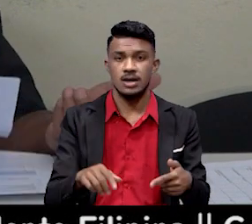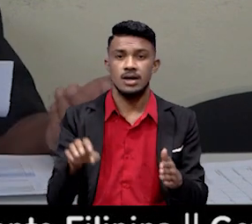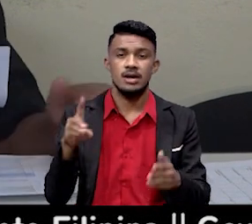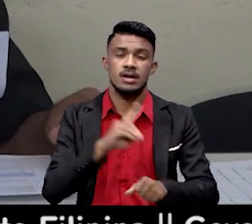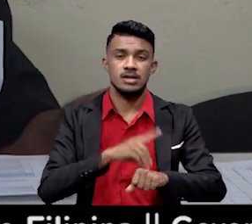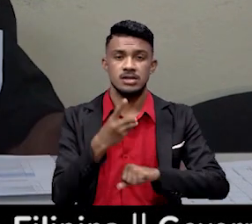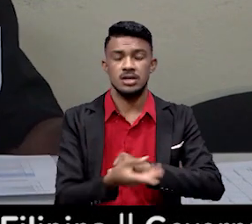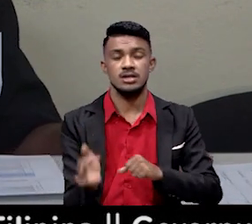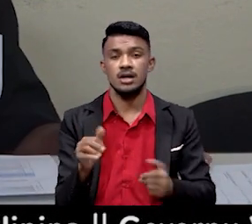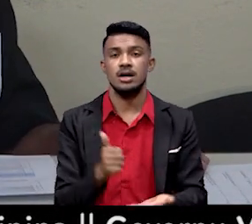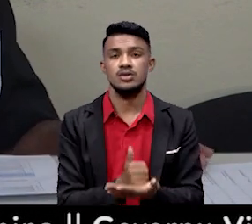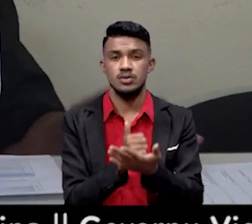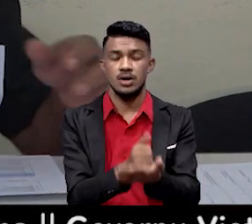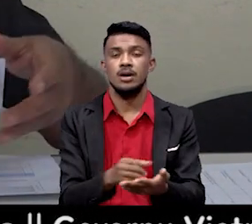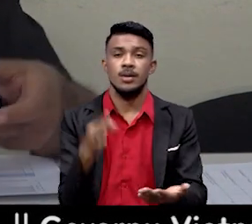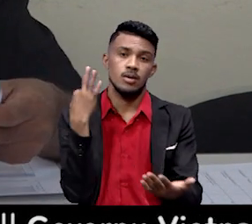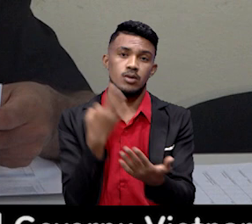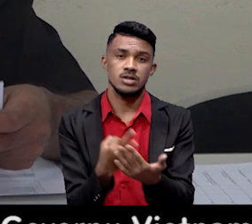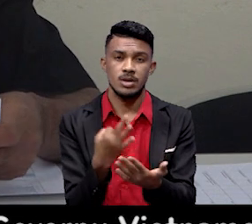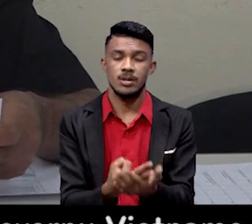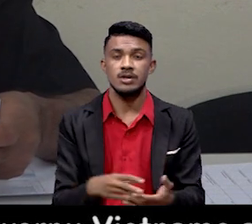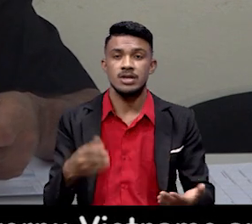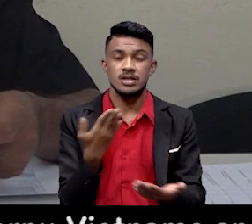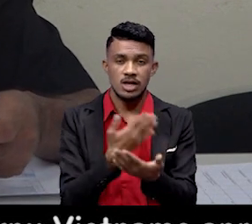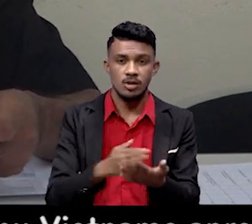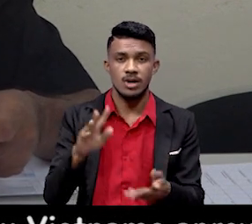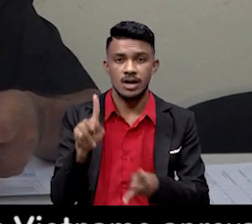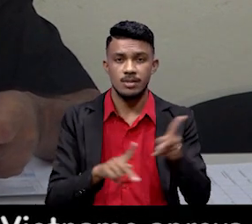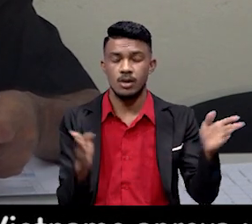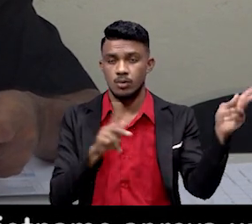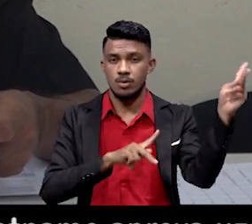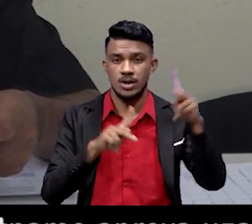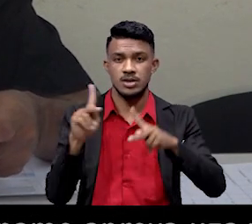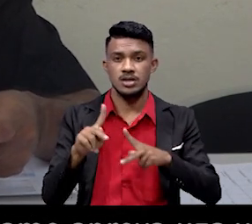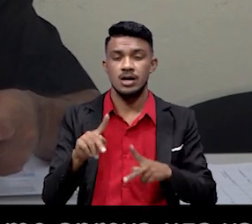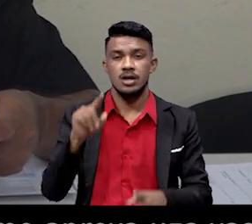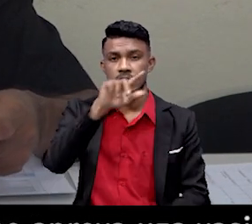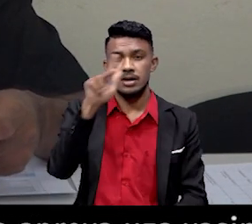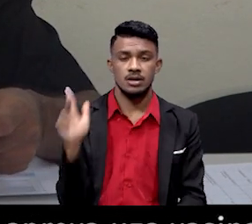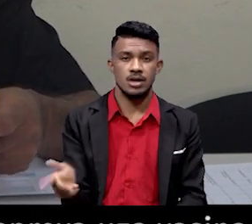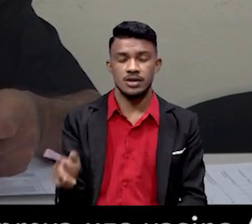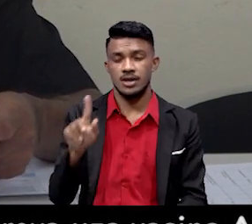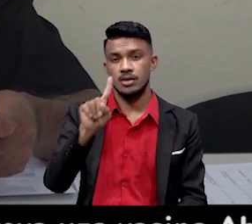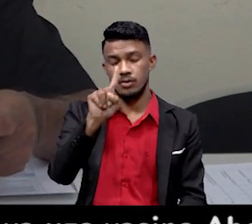maca altura cielo vai ser entre 29 empresas nem maca e nem valor portanto